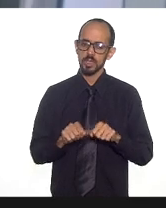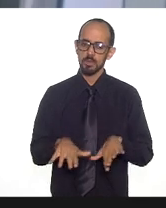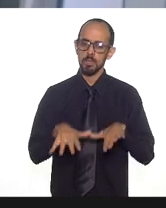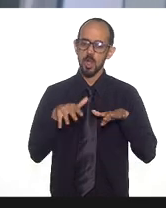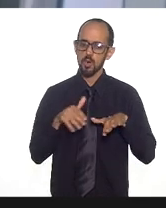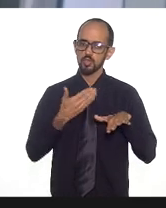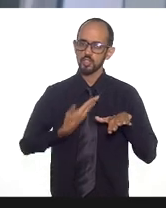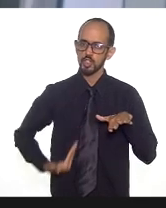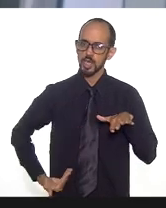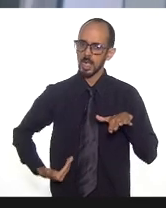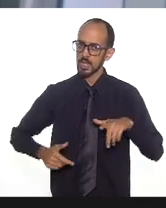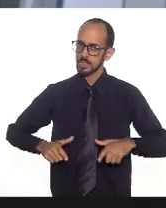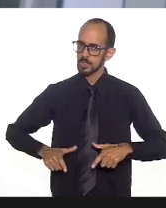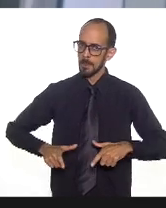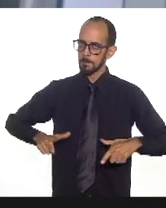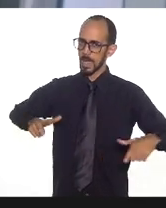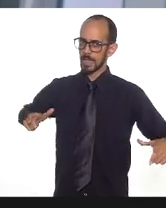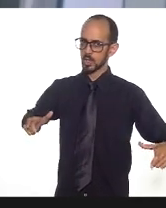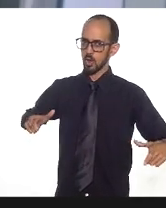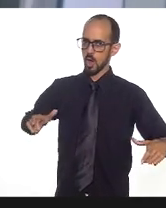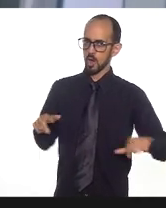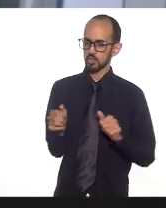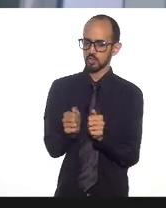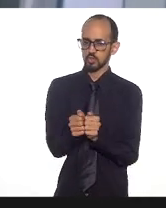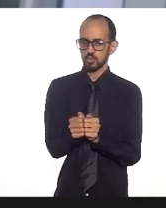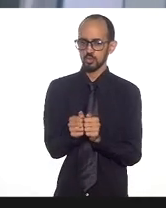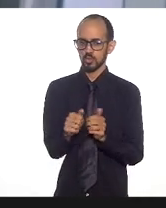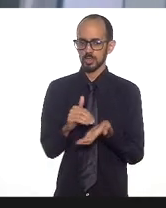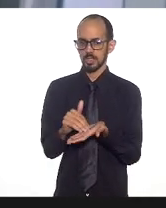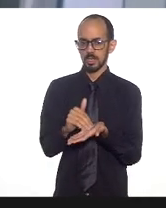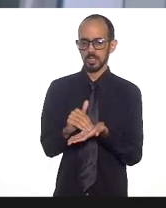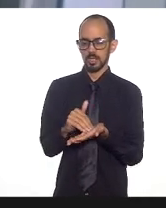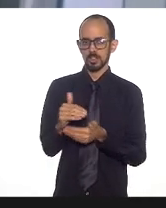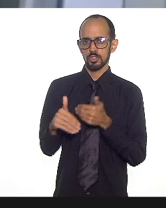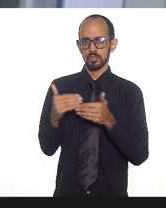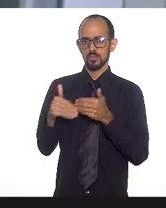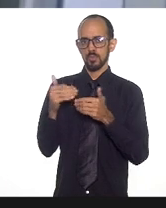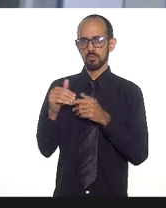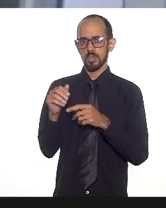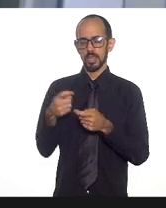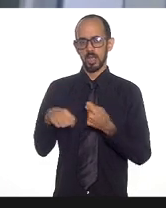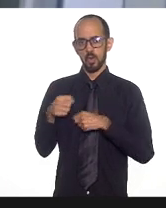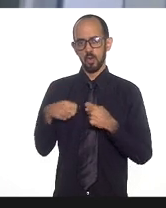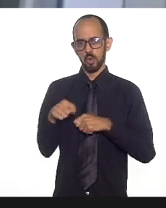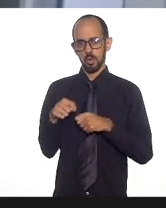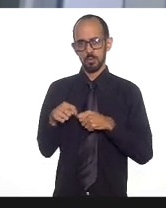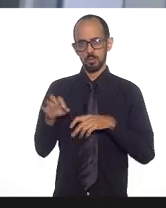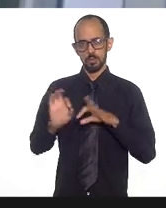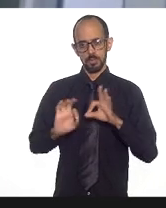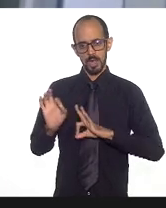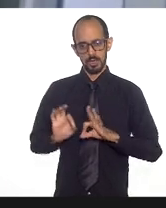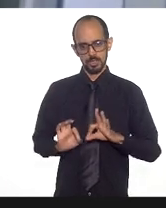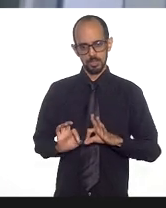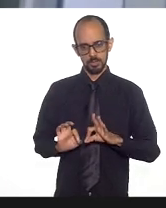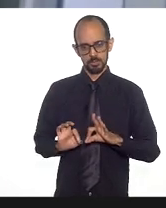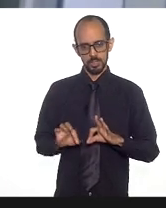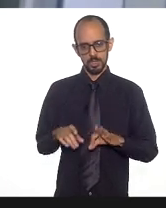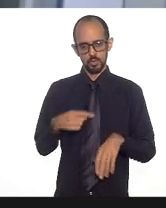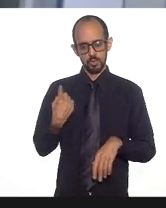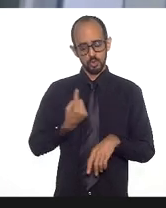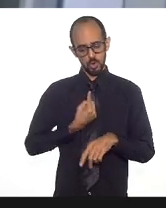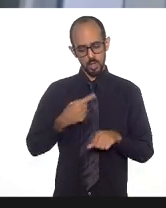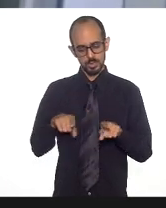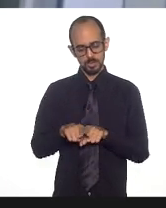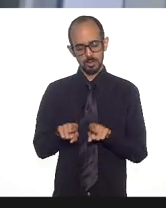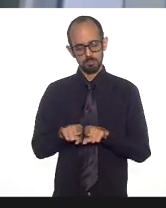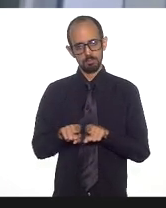uma audiência robusta, chamando a Secretaria de Desenvolvimento Econômico, chamando a Secretaria de Planejamento, e nós, e a SECT, obviamente, para fazer uma